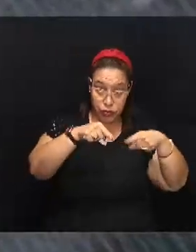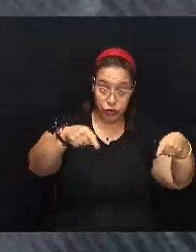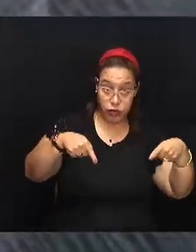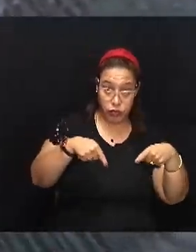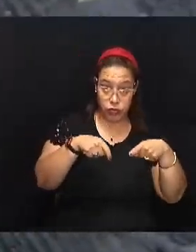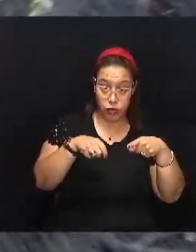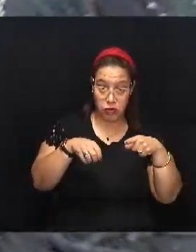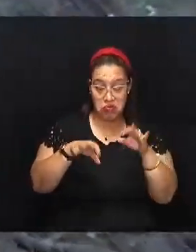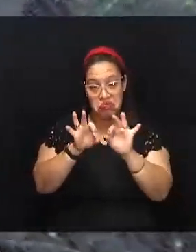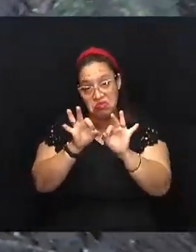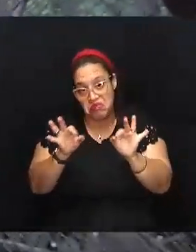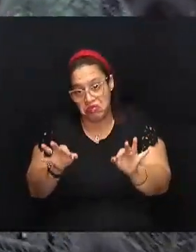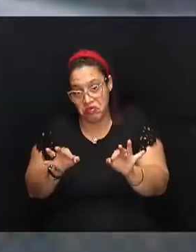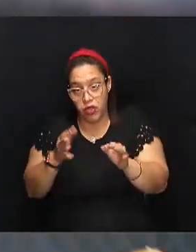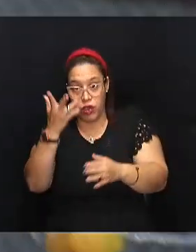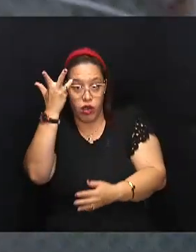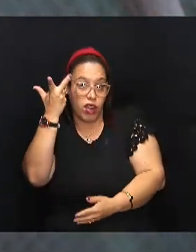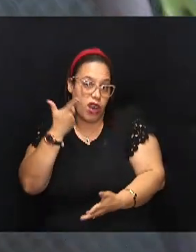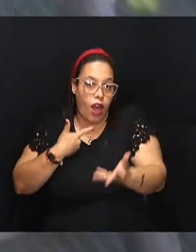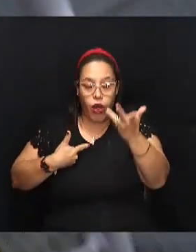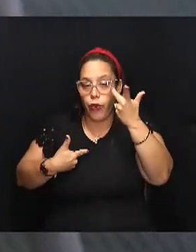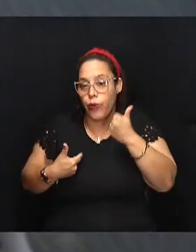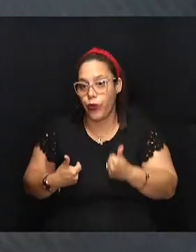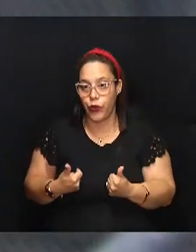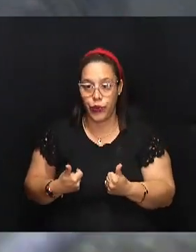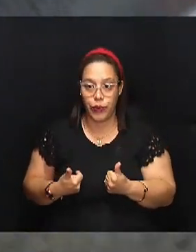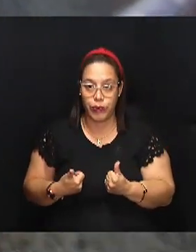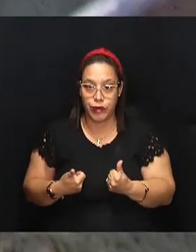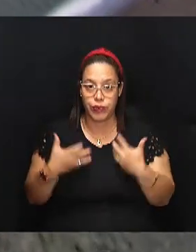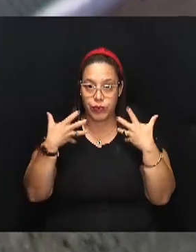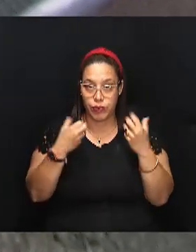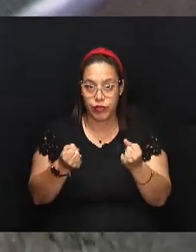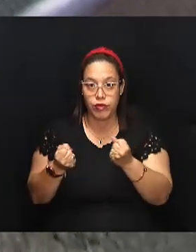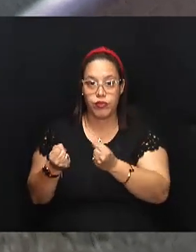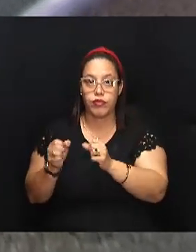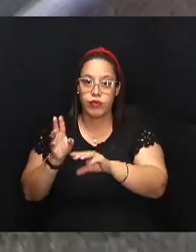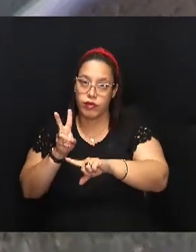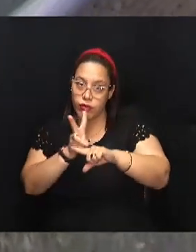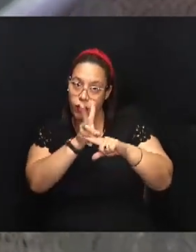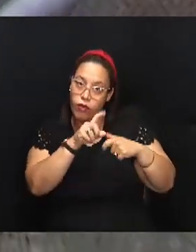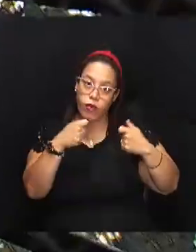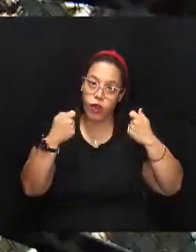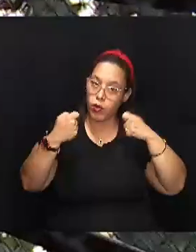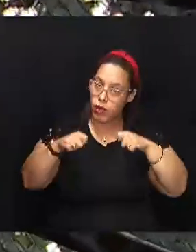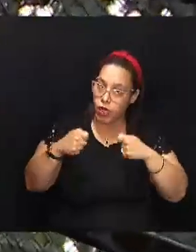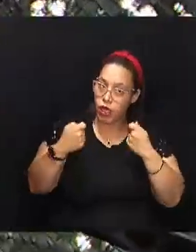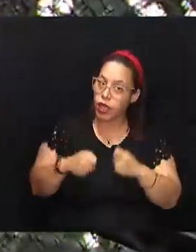simulam habitats naturais que eles recebem todo o cuidado necessário.